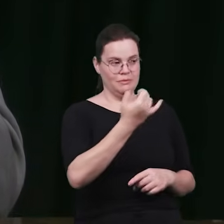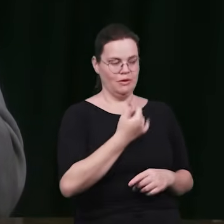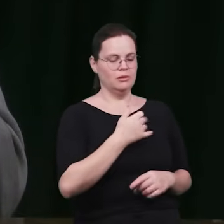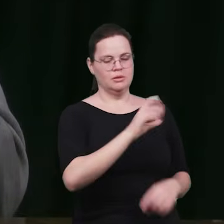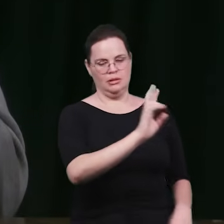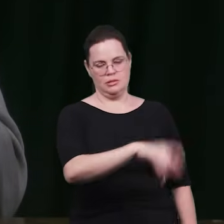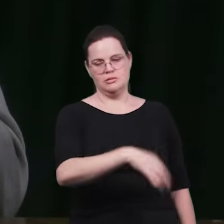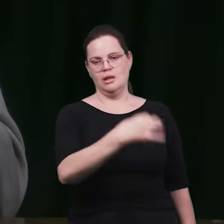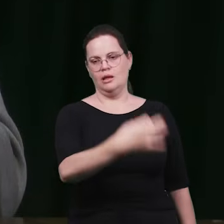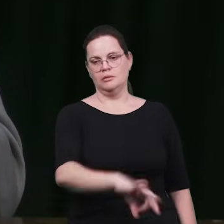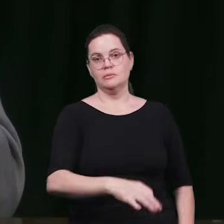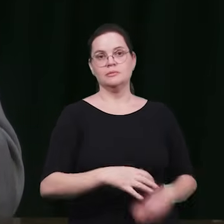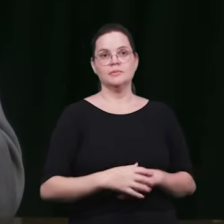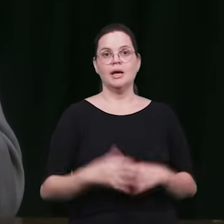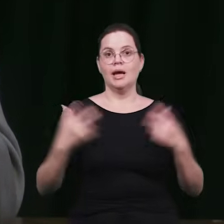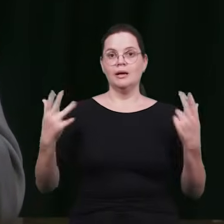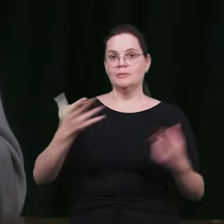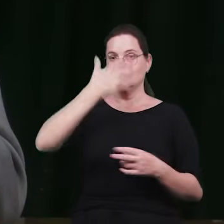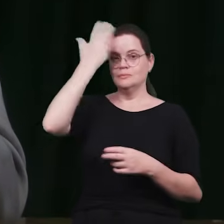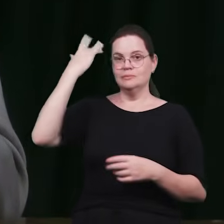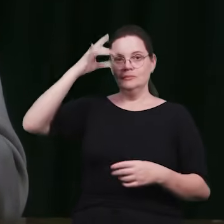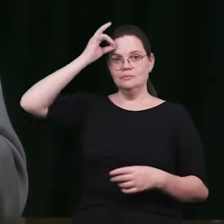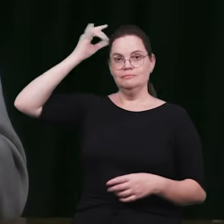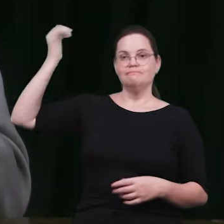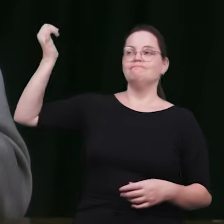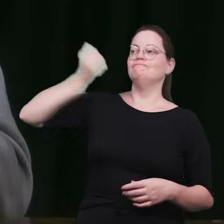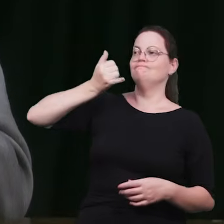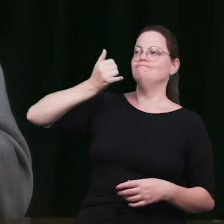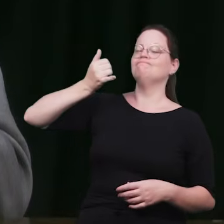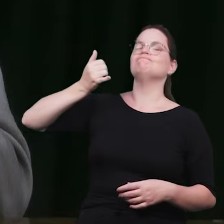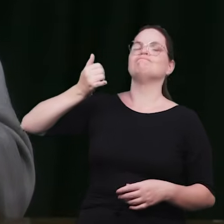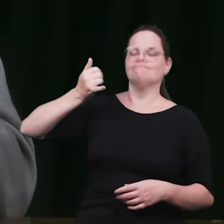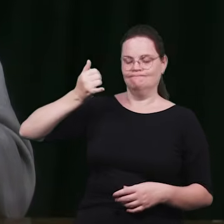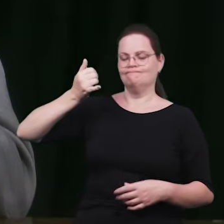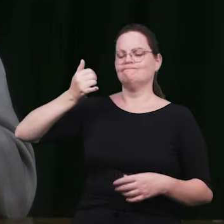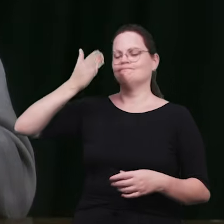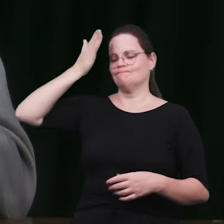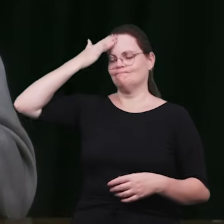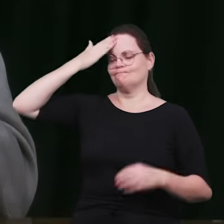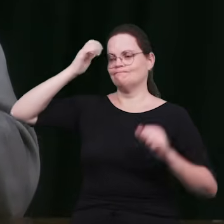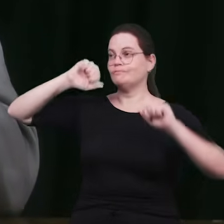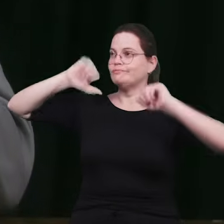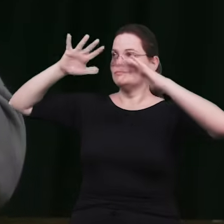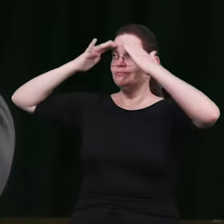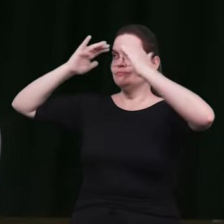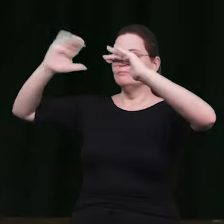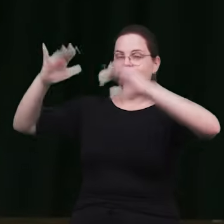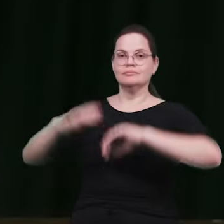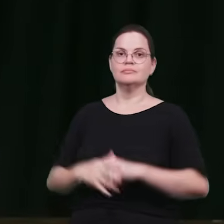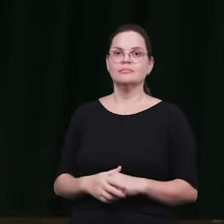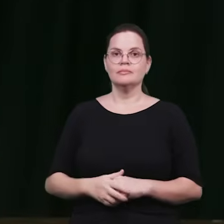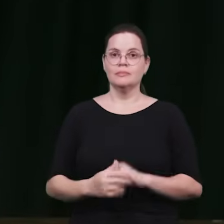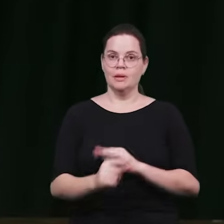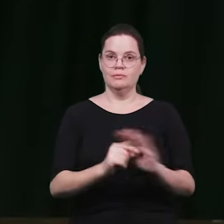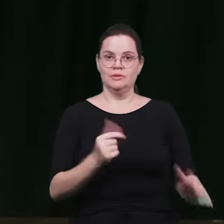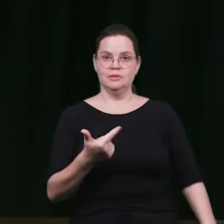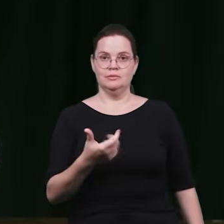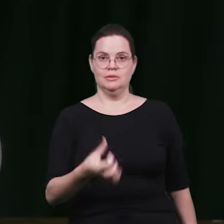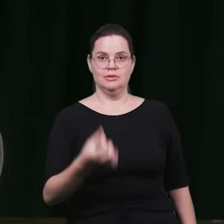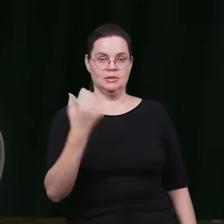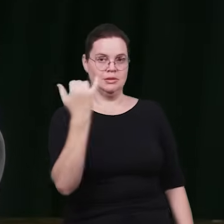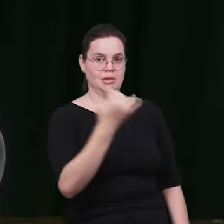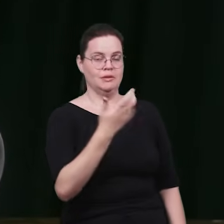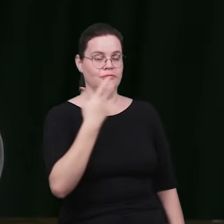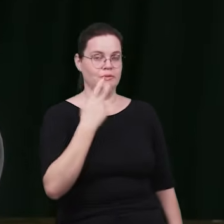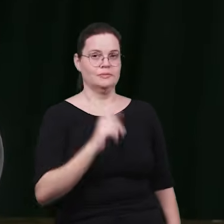entender a mensagem que vem da parte do Espírito Santo, e a resposta dela agora, no versículo 16, é